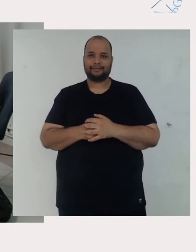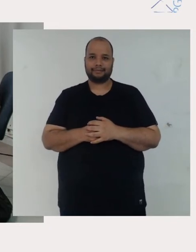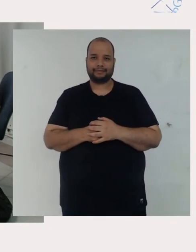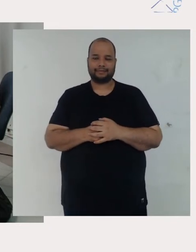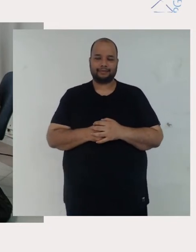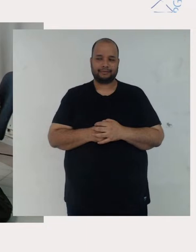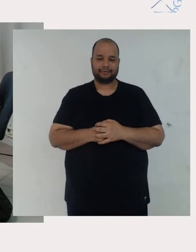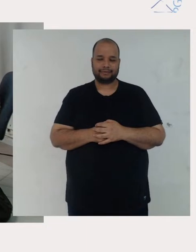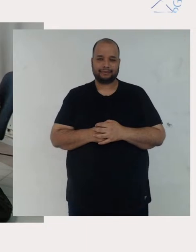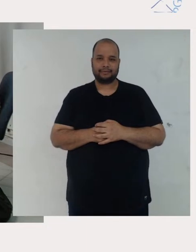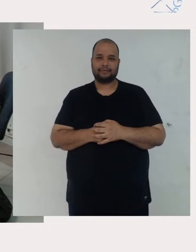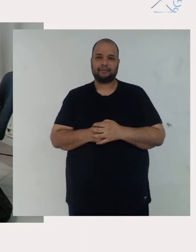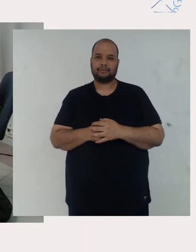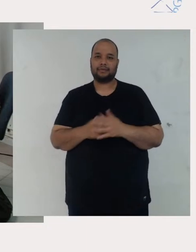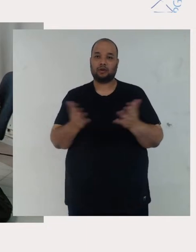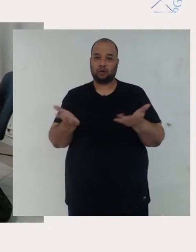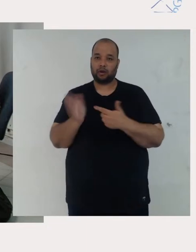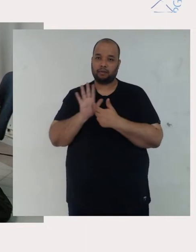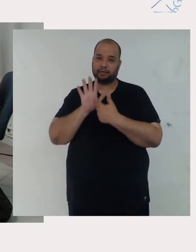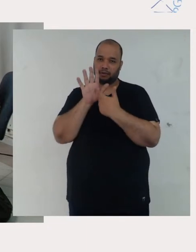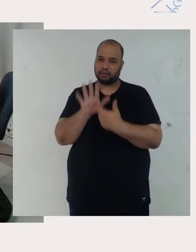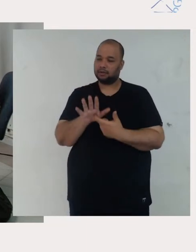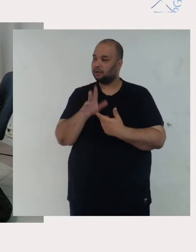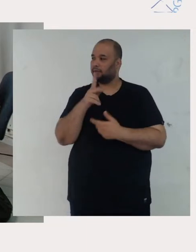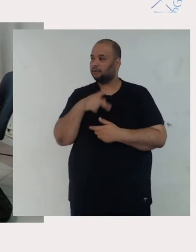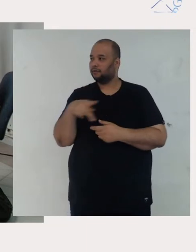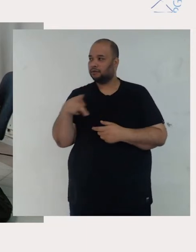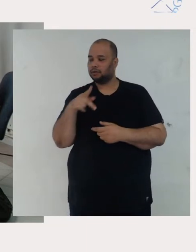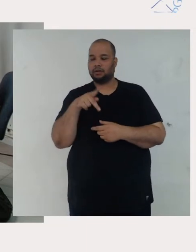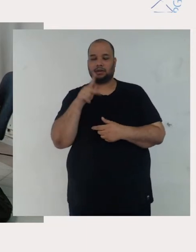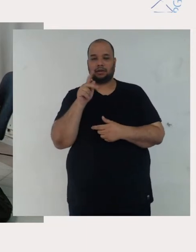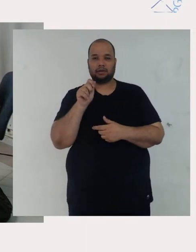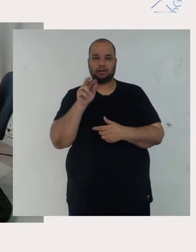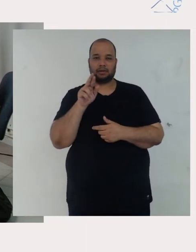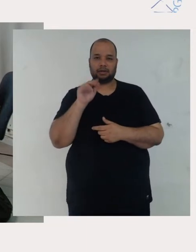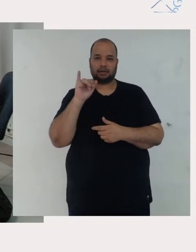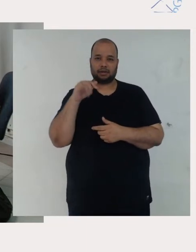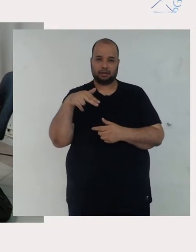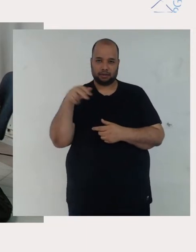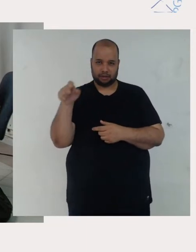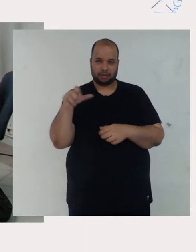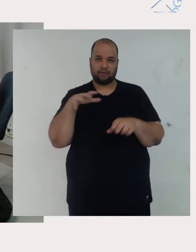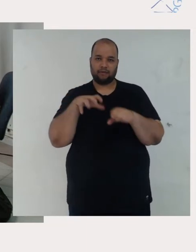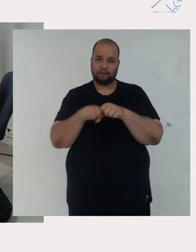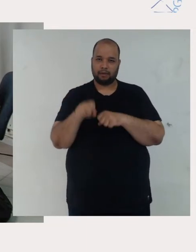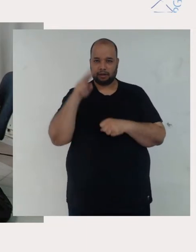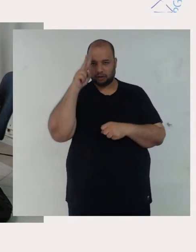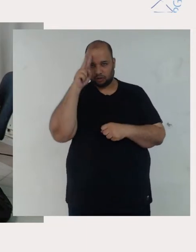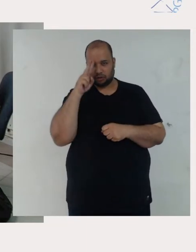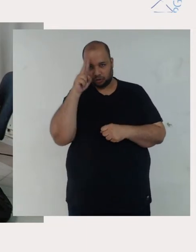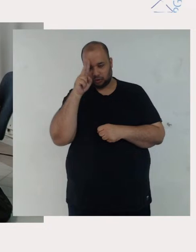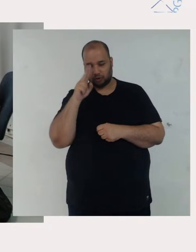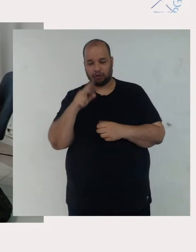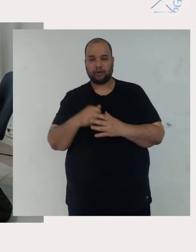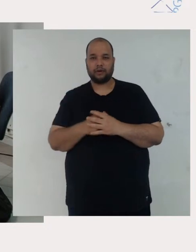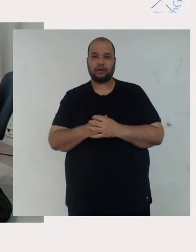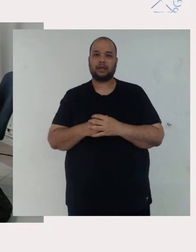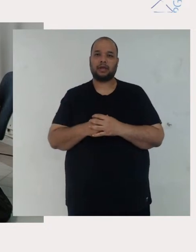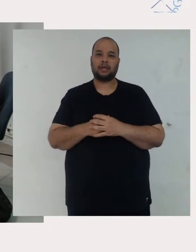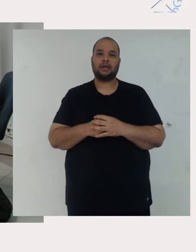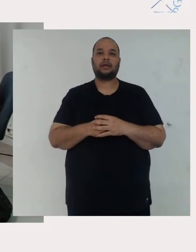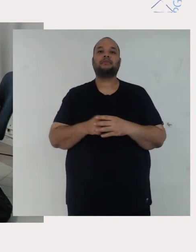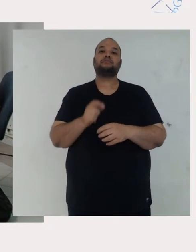E passo agora a apresentação da professora Karine Simone, que é graduada em História,